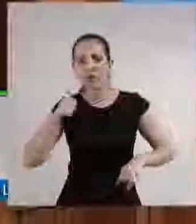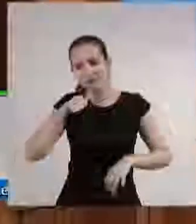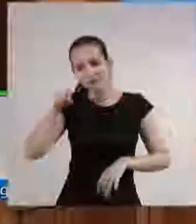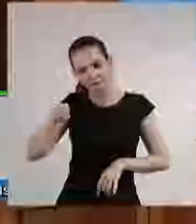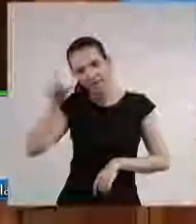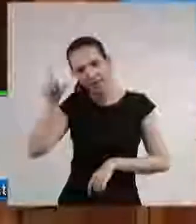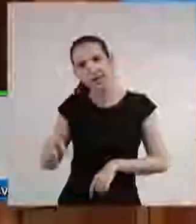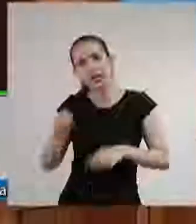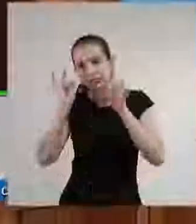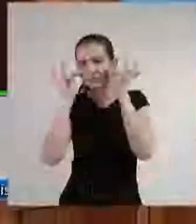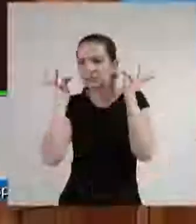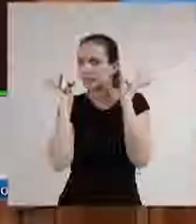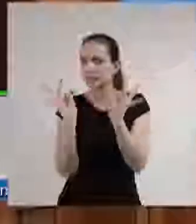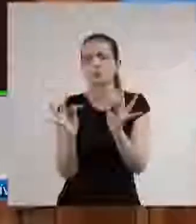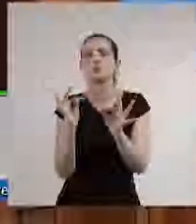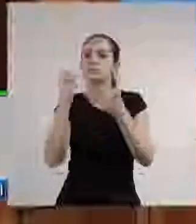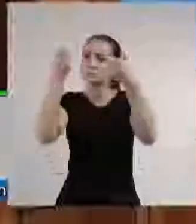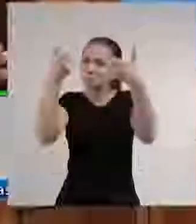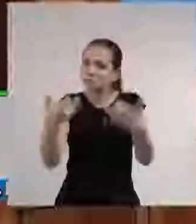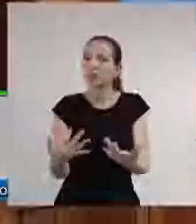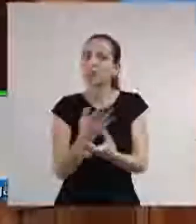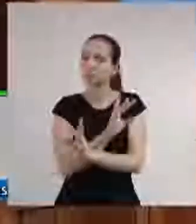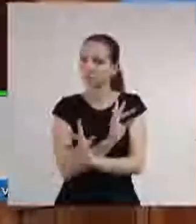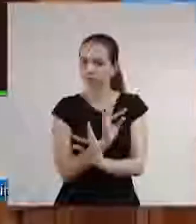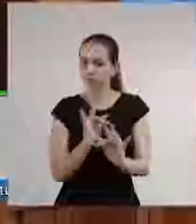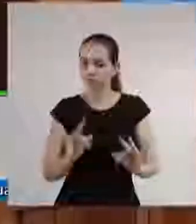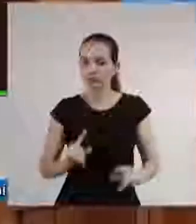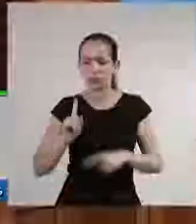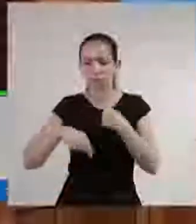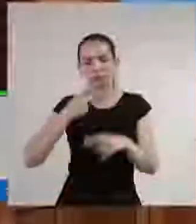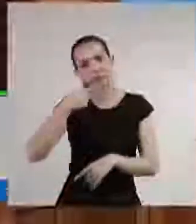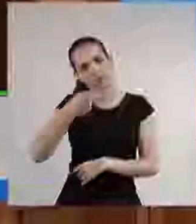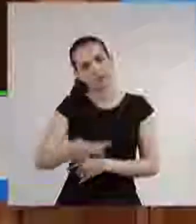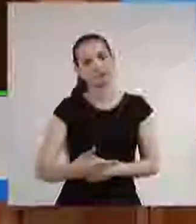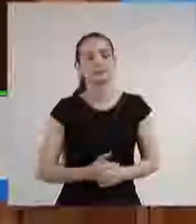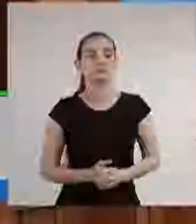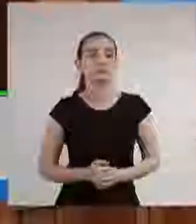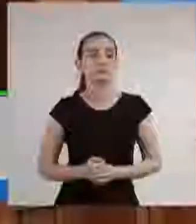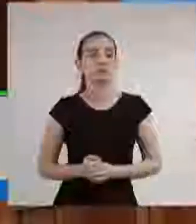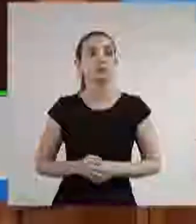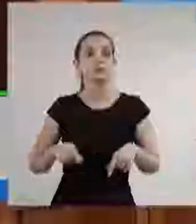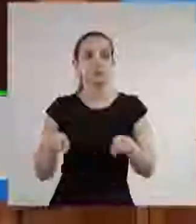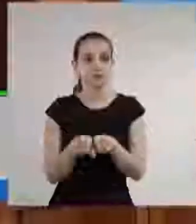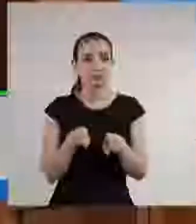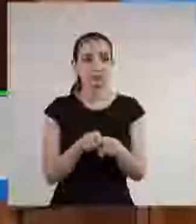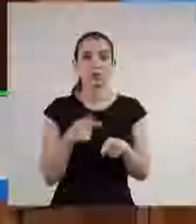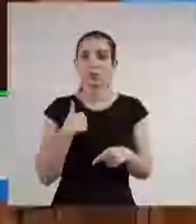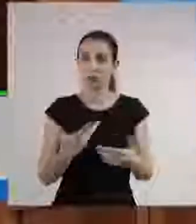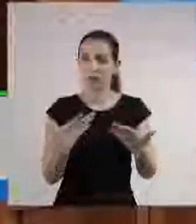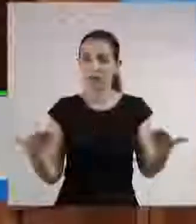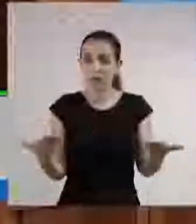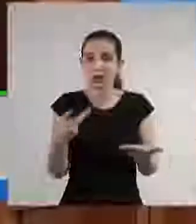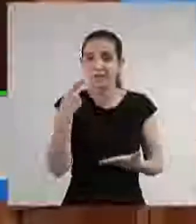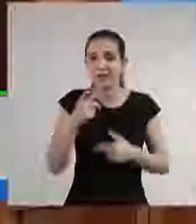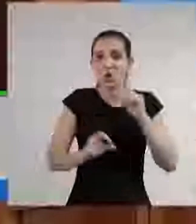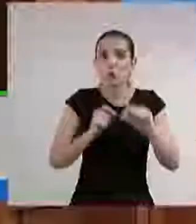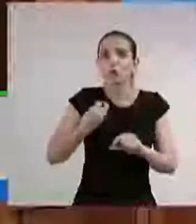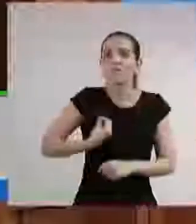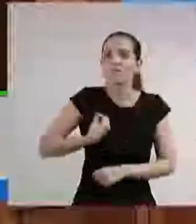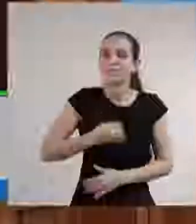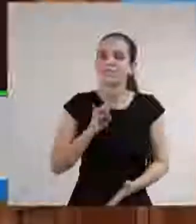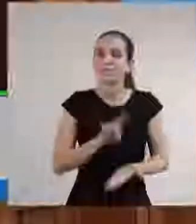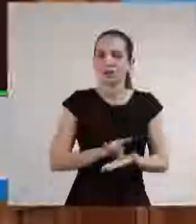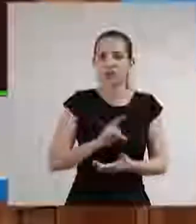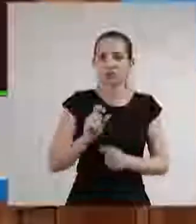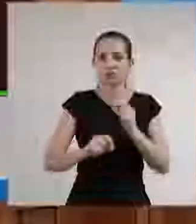nós vamos ouvi-la logo mais. Eu gostaria de apenas fazer aqui um relato desta realidade que nós enfrentamos no Brasil no que